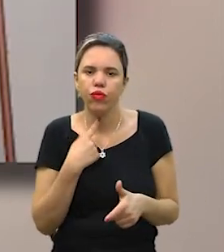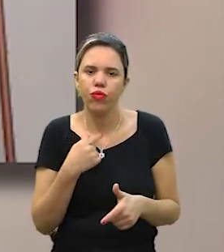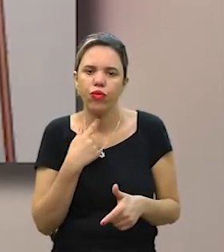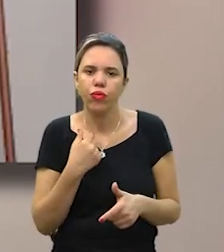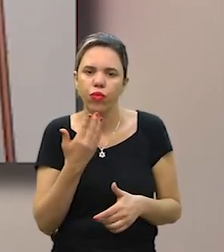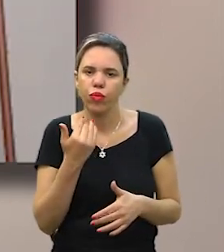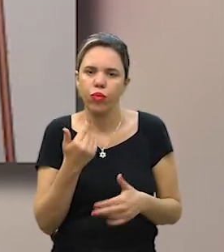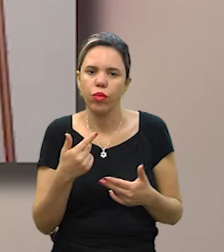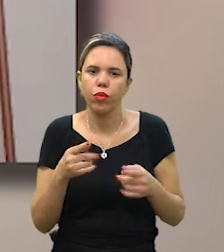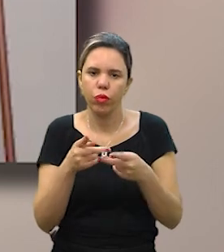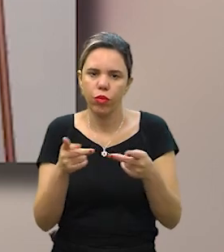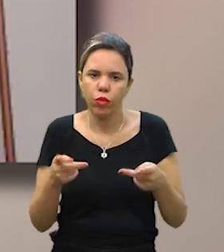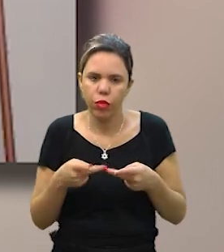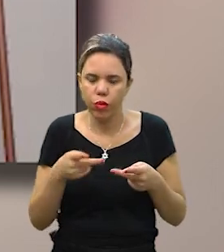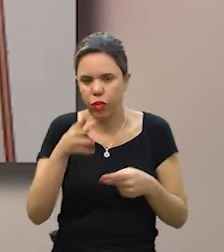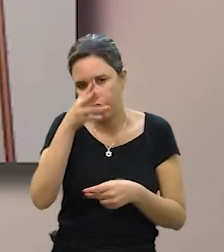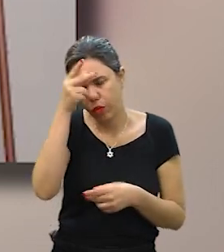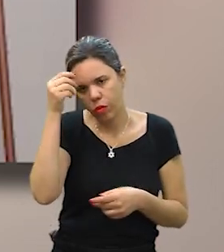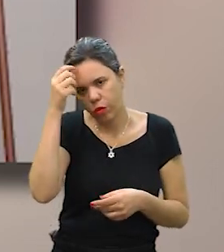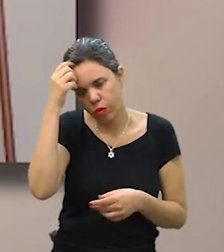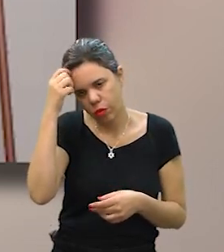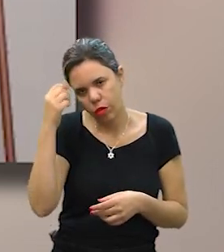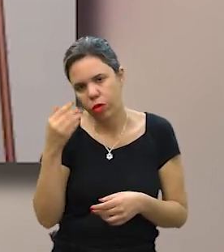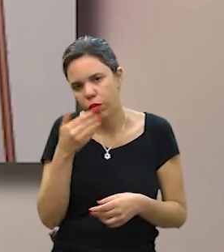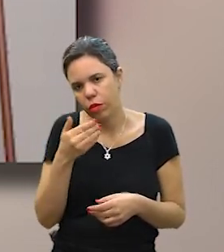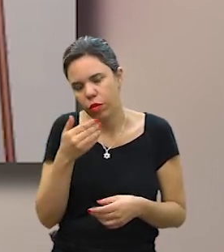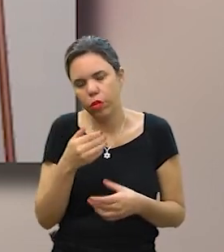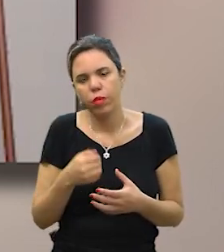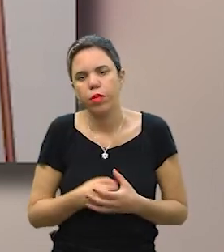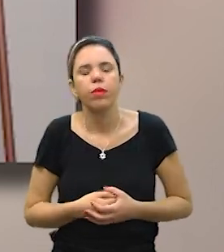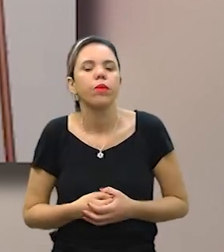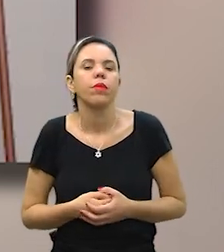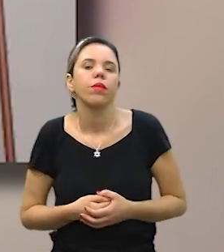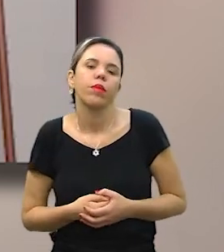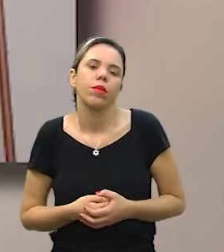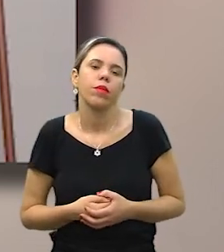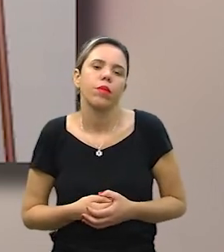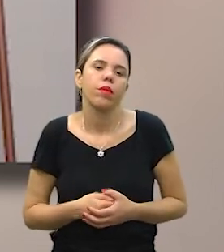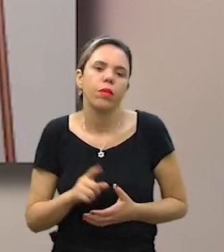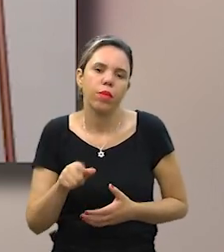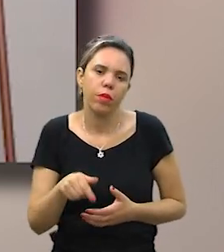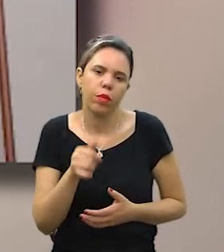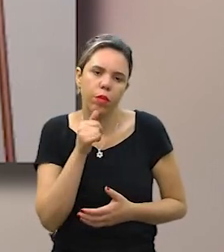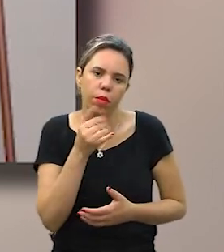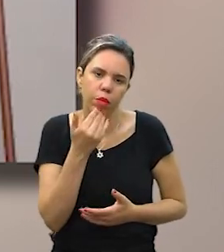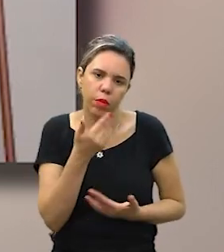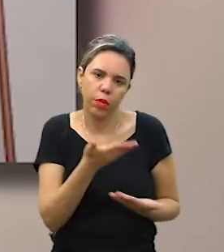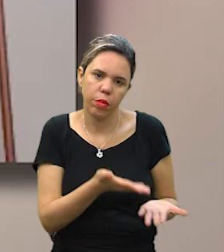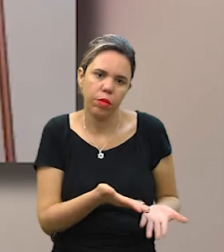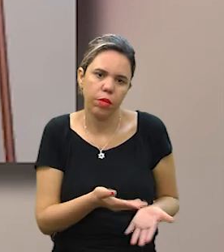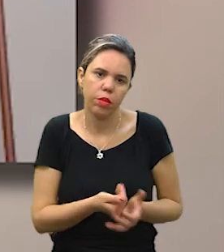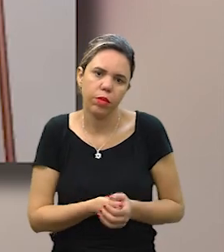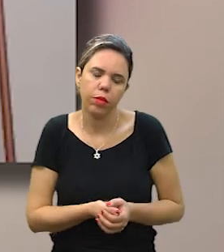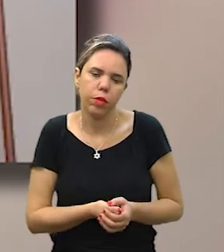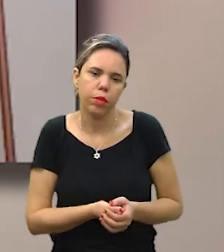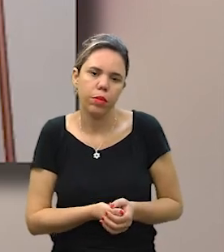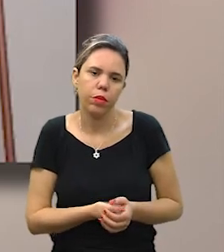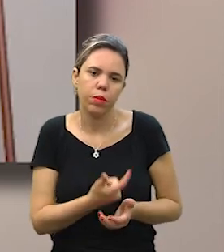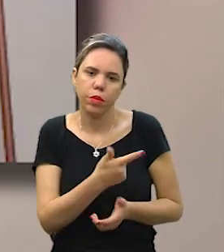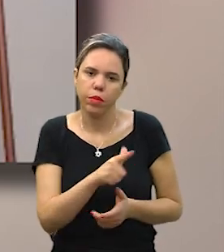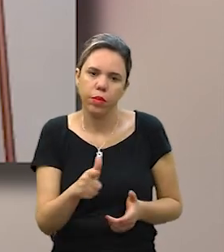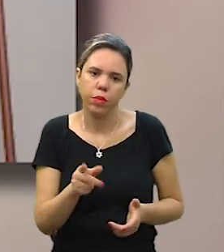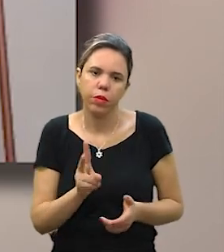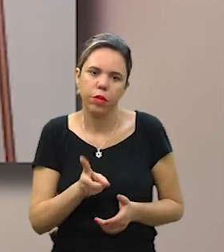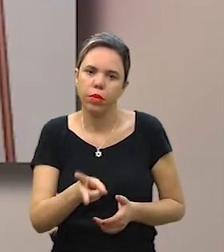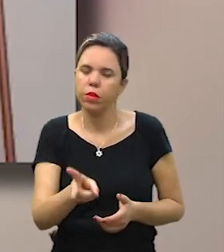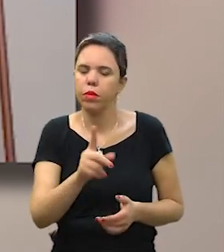tem vontade, às vezes, de uma pizza, de um refrigerante, de um doce? Mas esse tipo de alimento, ele não